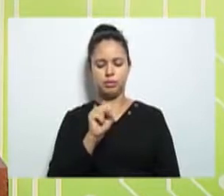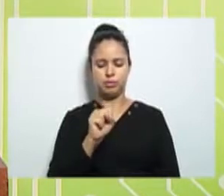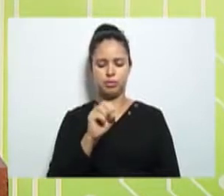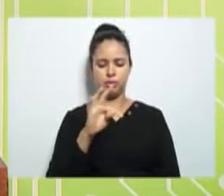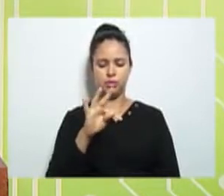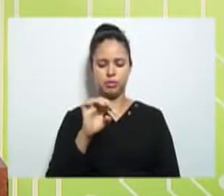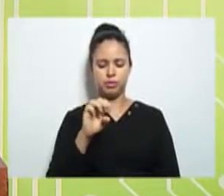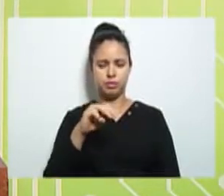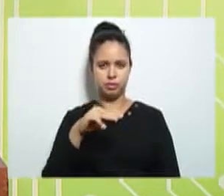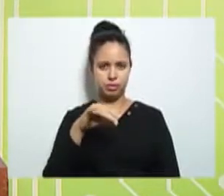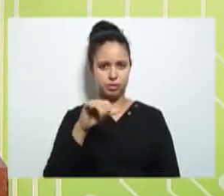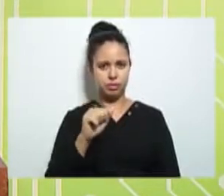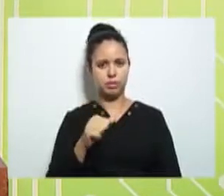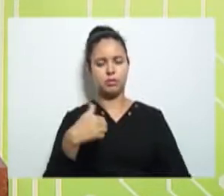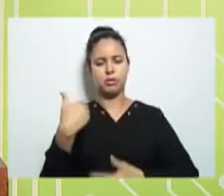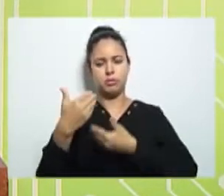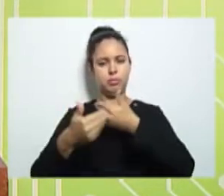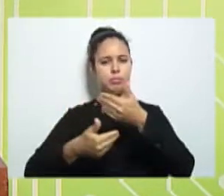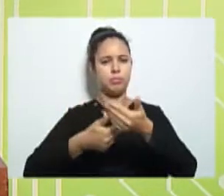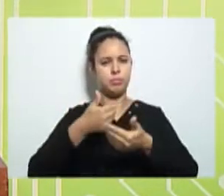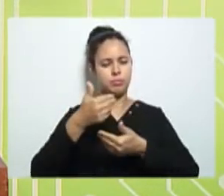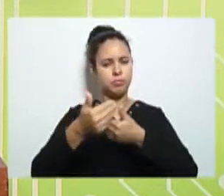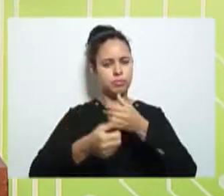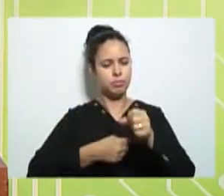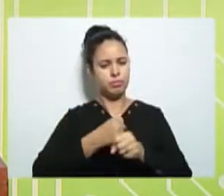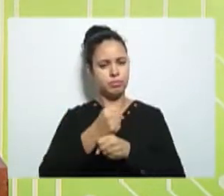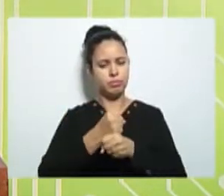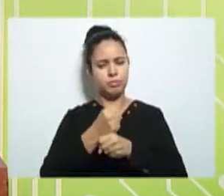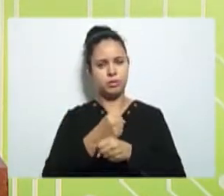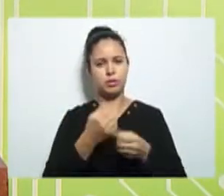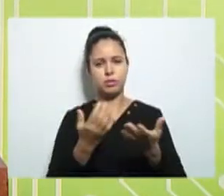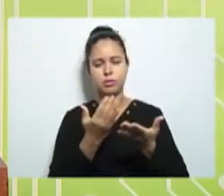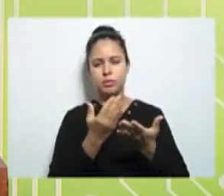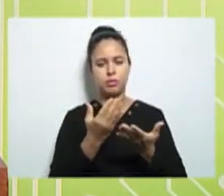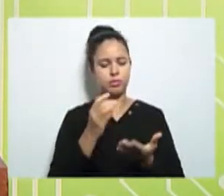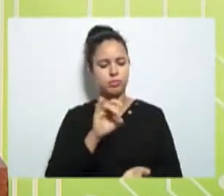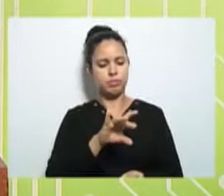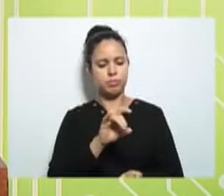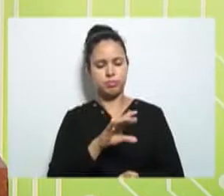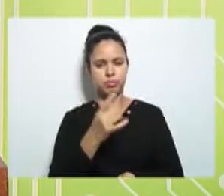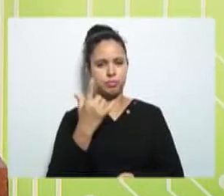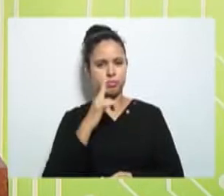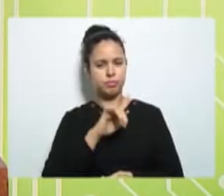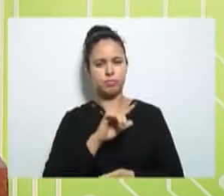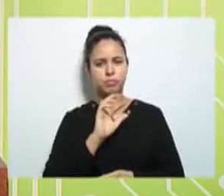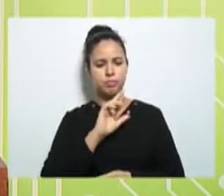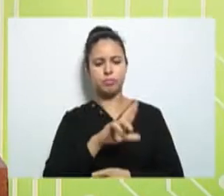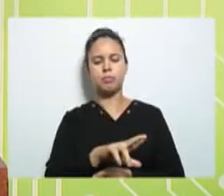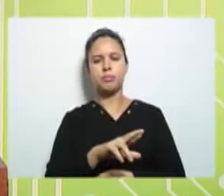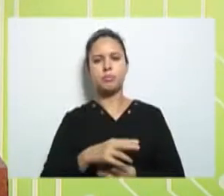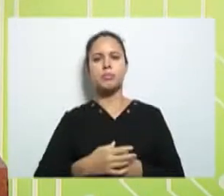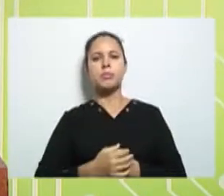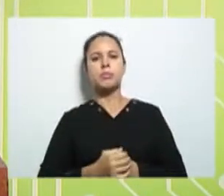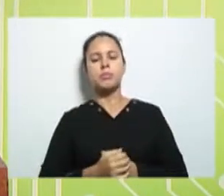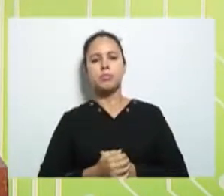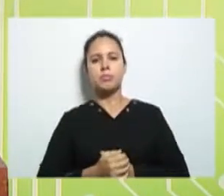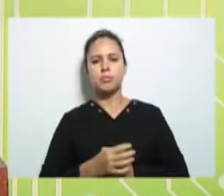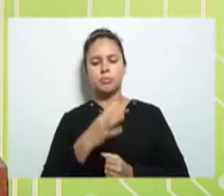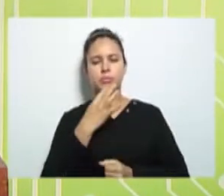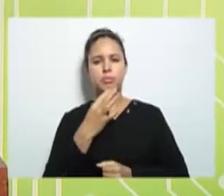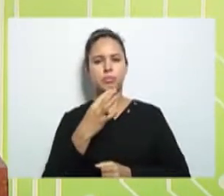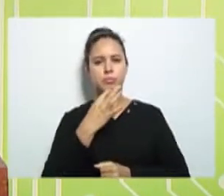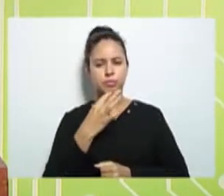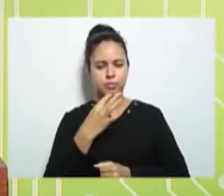nos últimos anos, de uma forma que hoje tudo é intuitivo, como eu falei antes, não é isso? Então você não precisa de ter conhecimentos